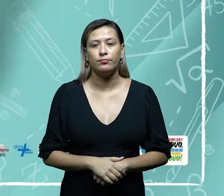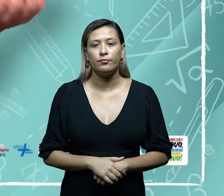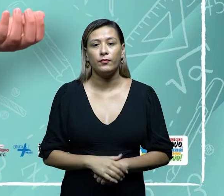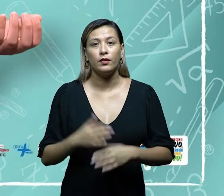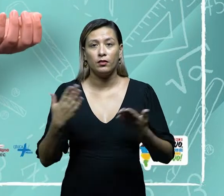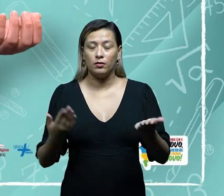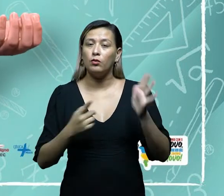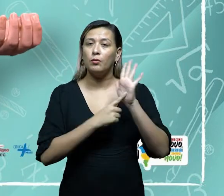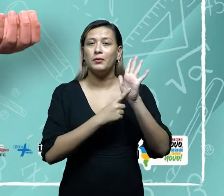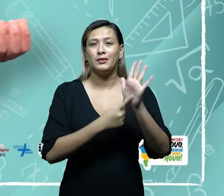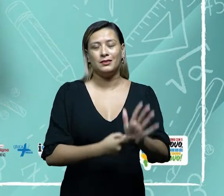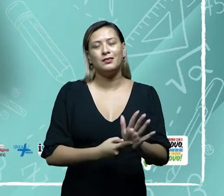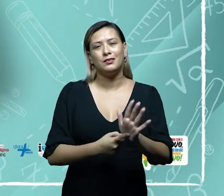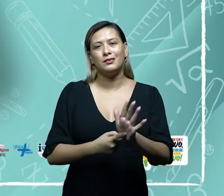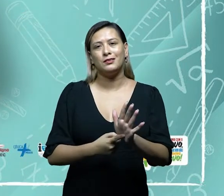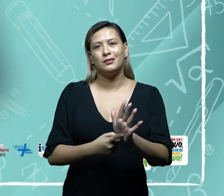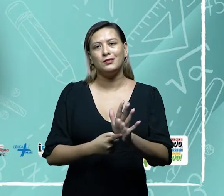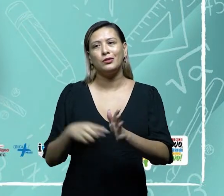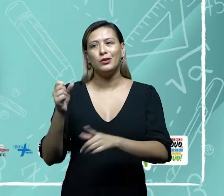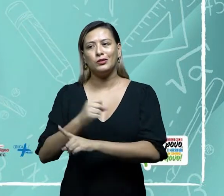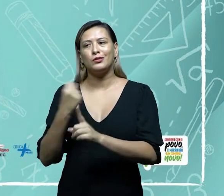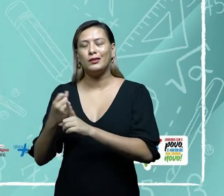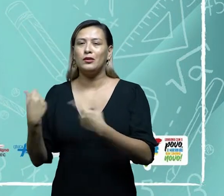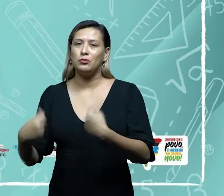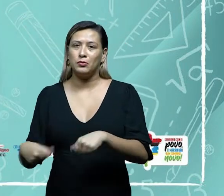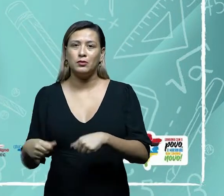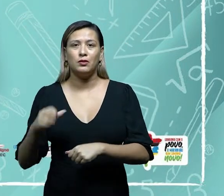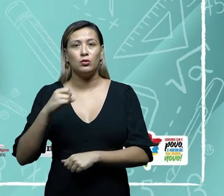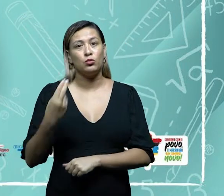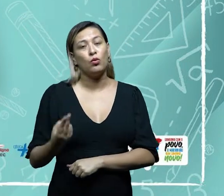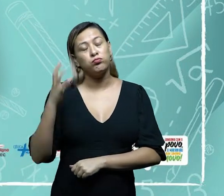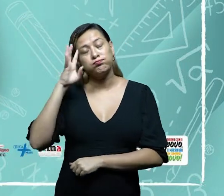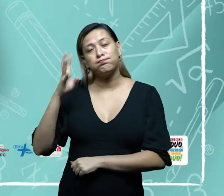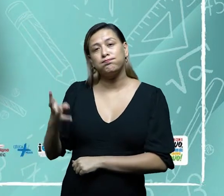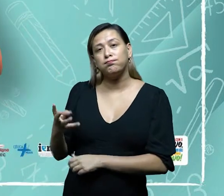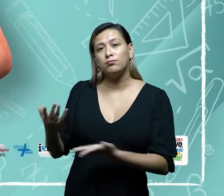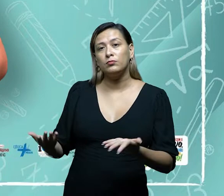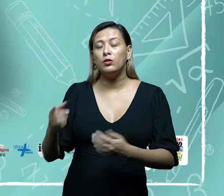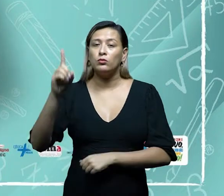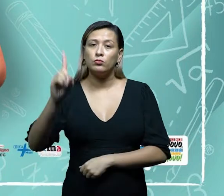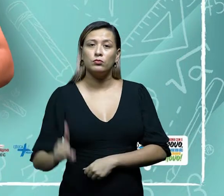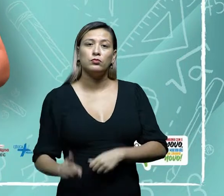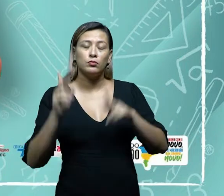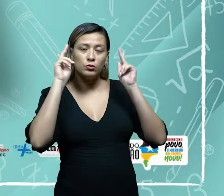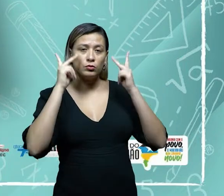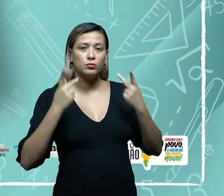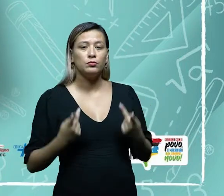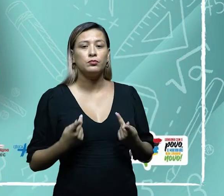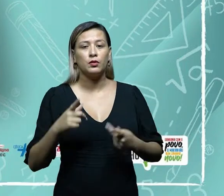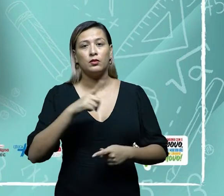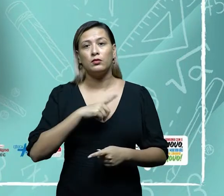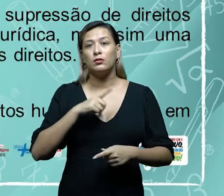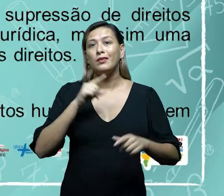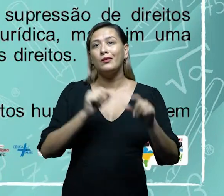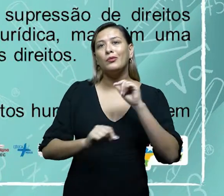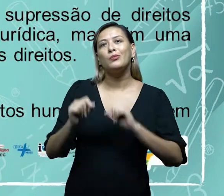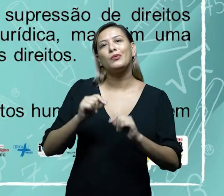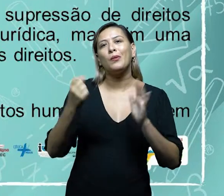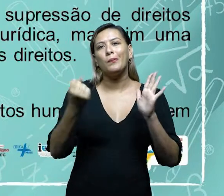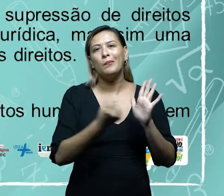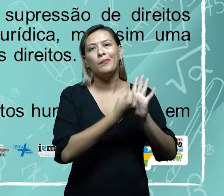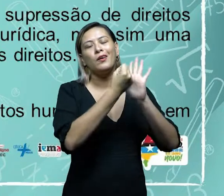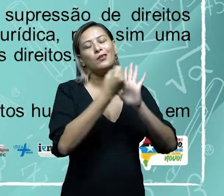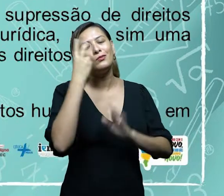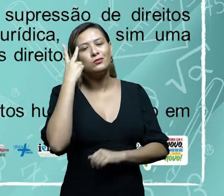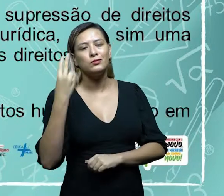apresentação das necessidades, né, houve soluções. Então, esses direitos humanos, eles de fato têm esse cunho histórico, né? São